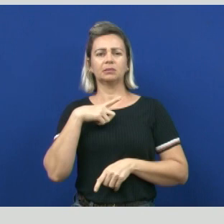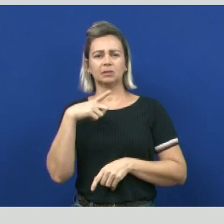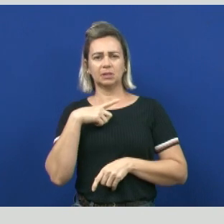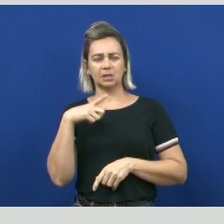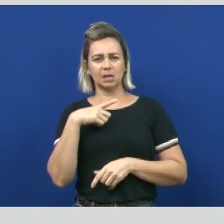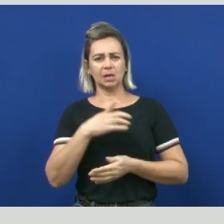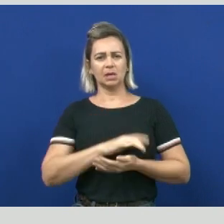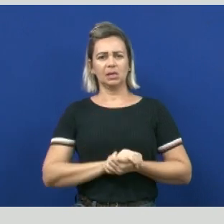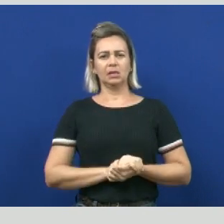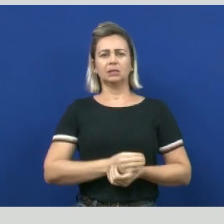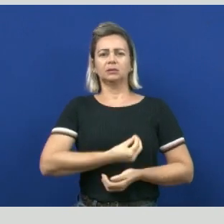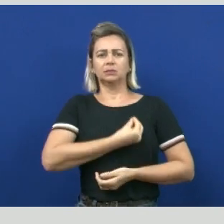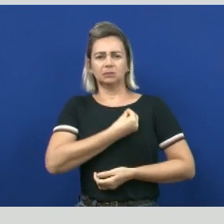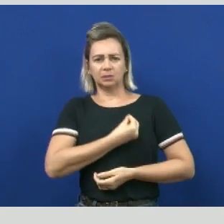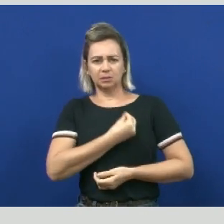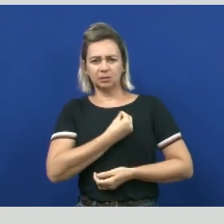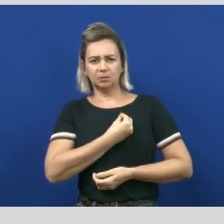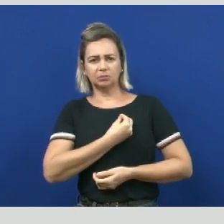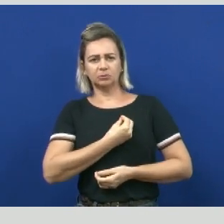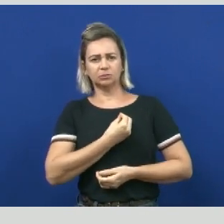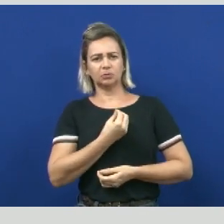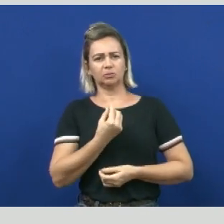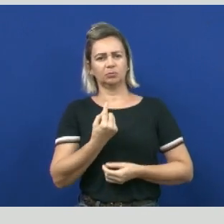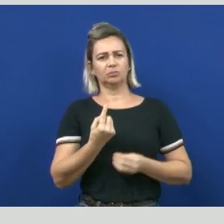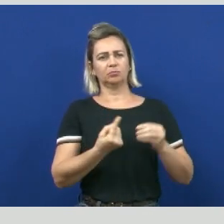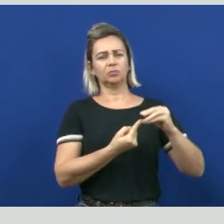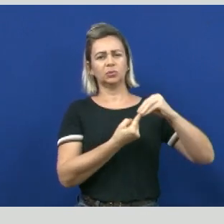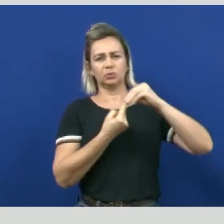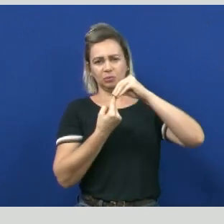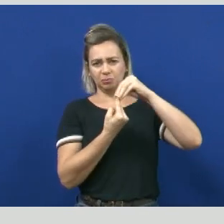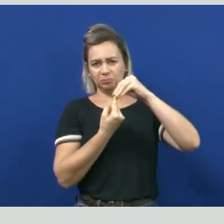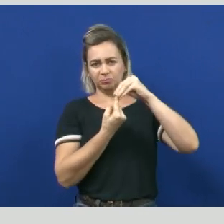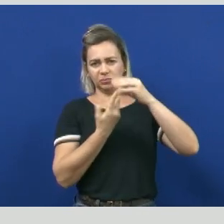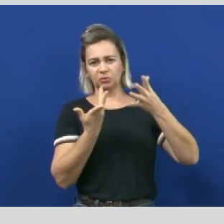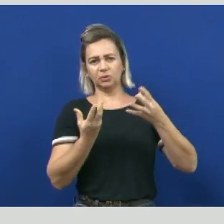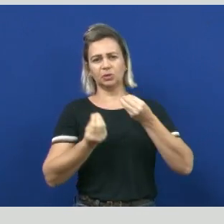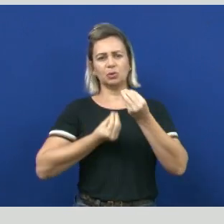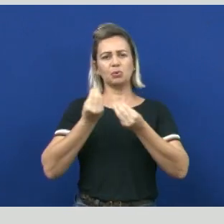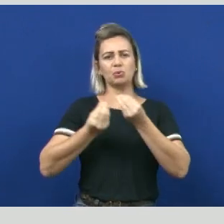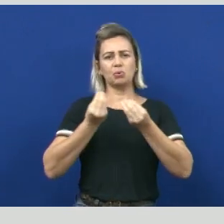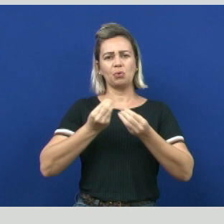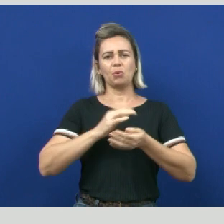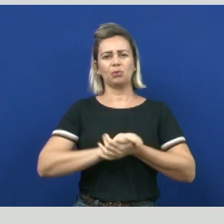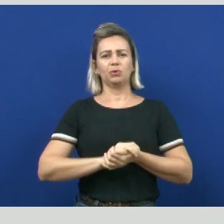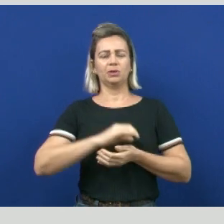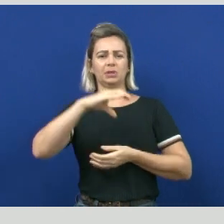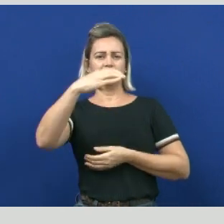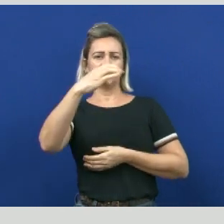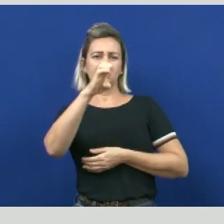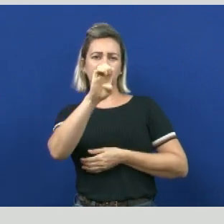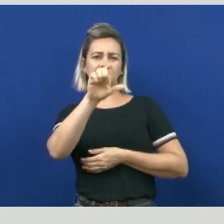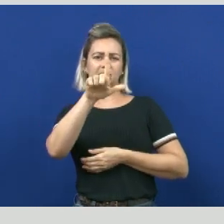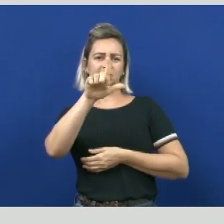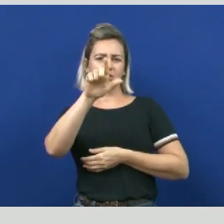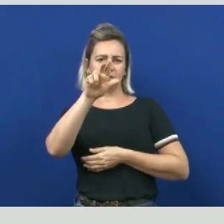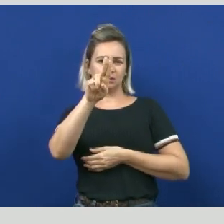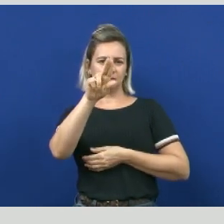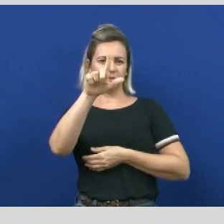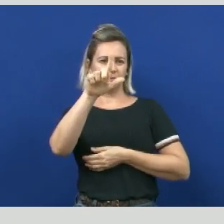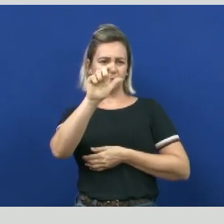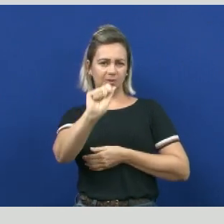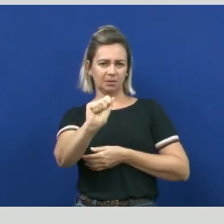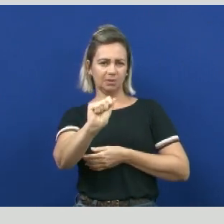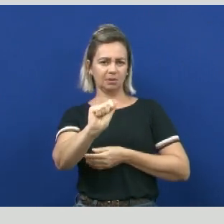formados por uma única célula e esses seres vivos são chamados de unicelulares e tem os seres vivos formados por vários